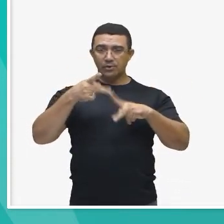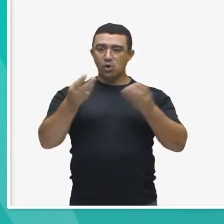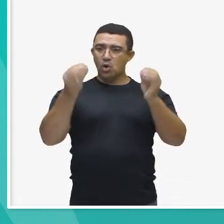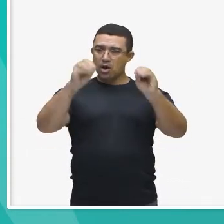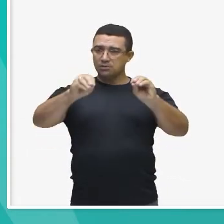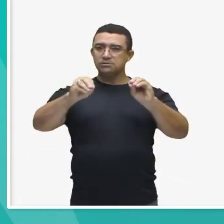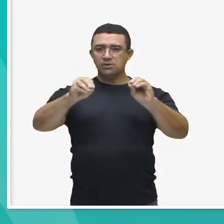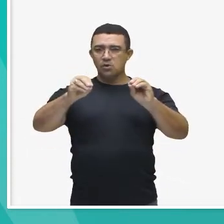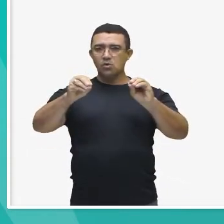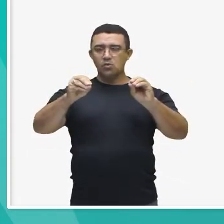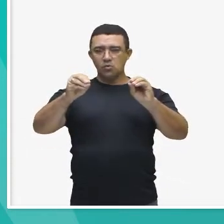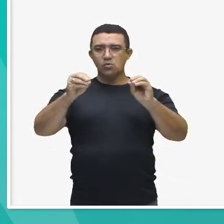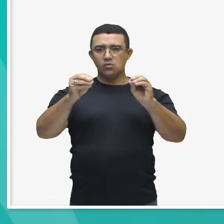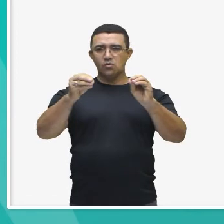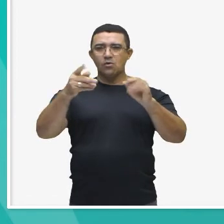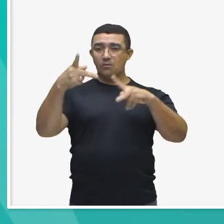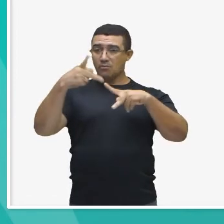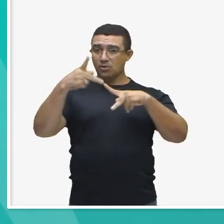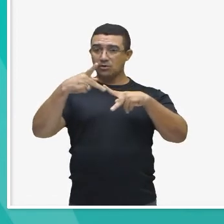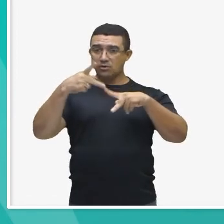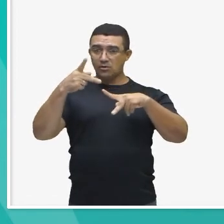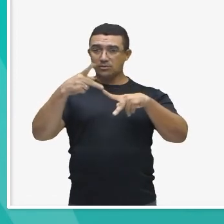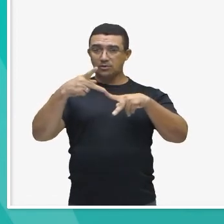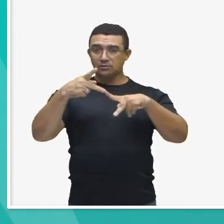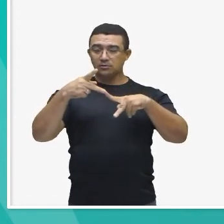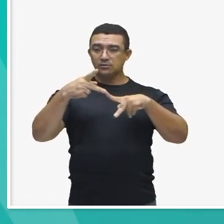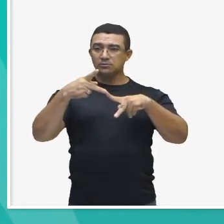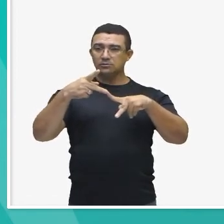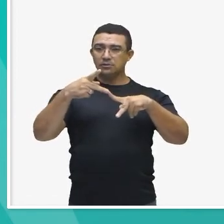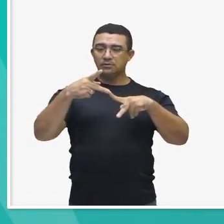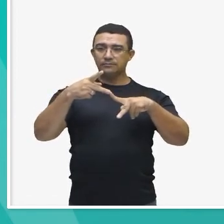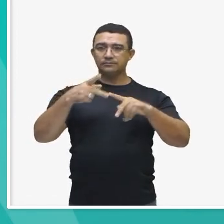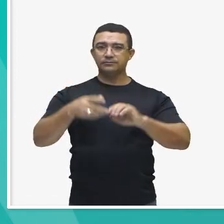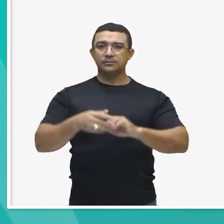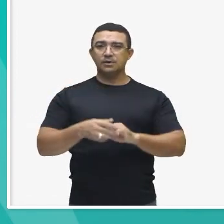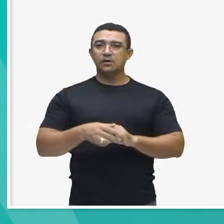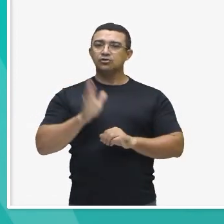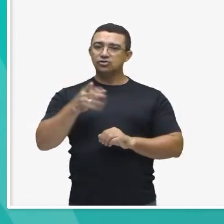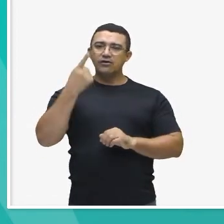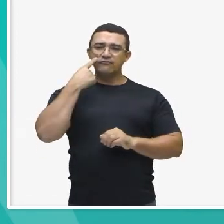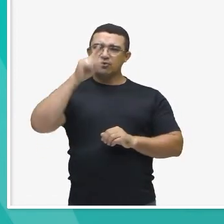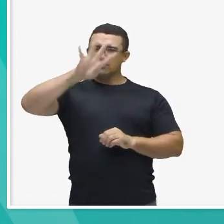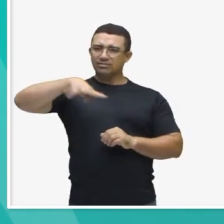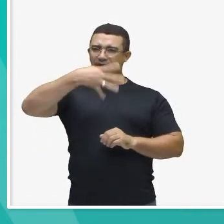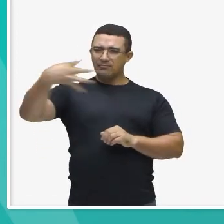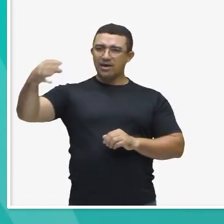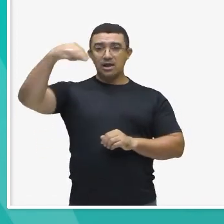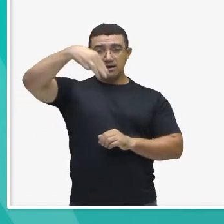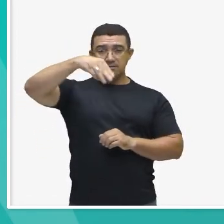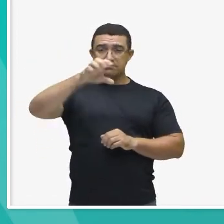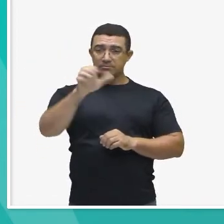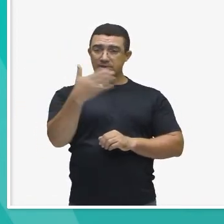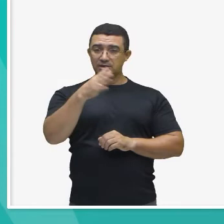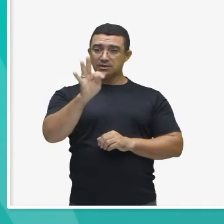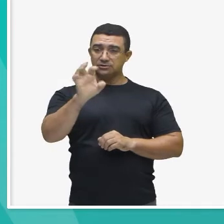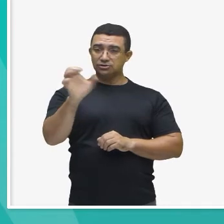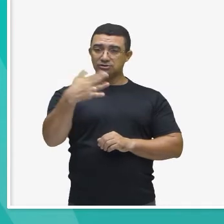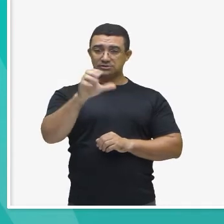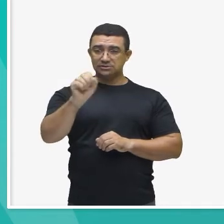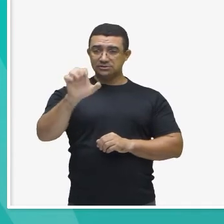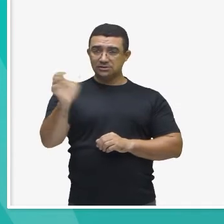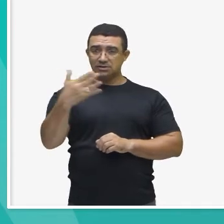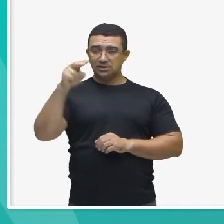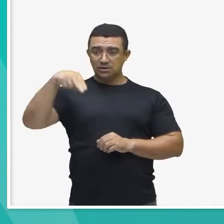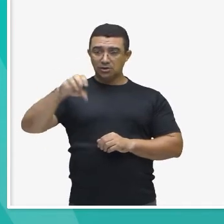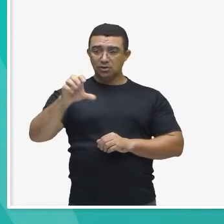diante dos pronomes oblíquos átonos, que são os que nós vimos na tabela, me, ti, si, nós, vós,